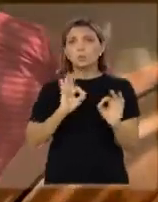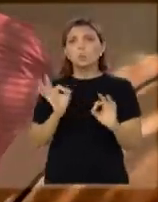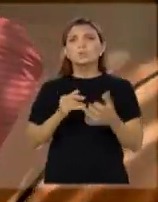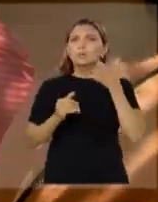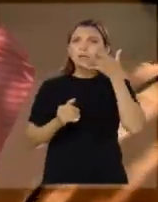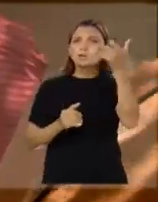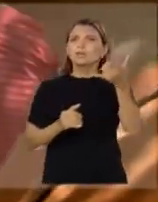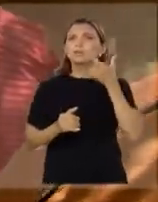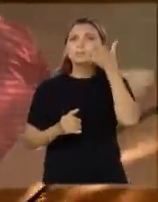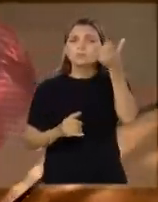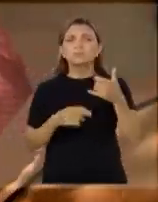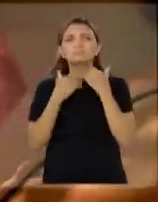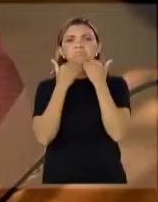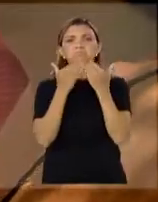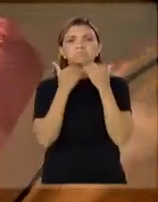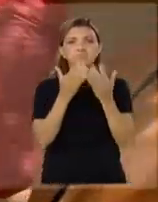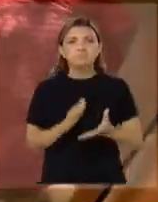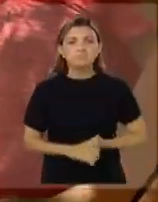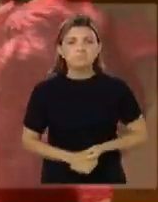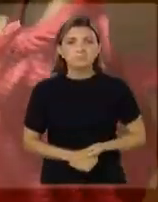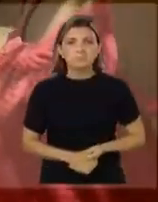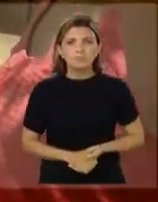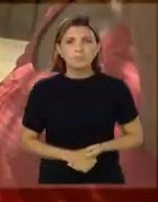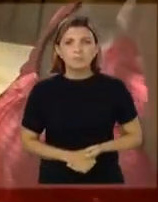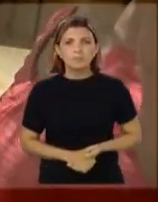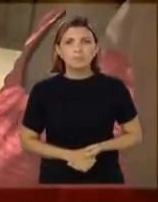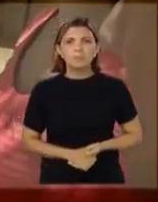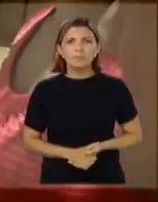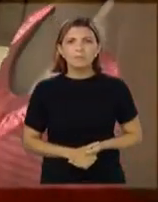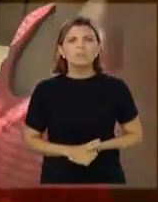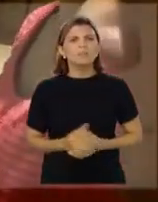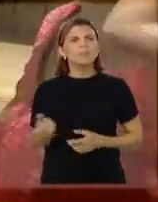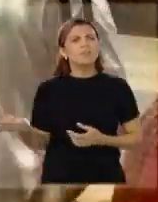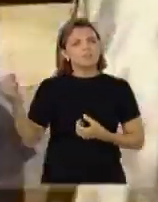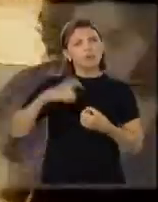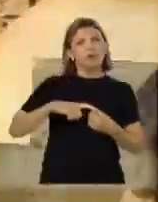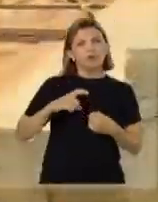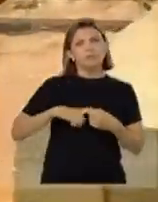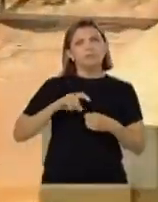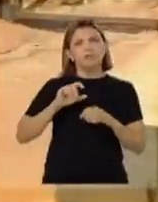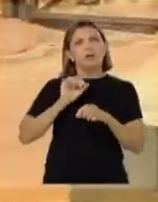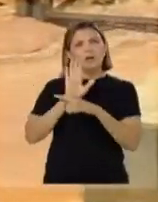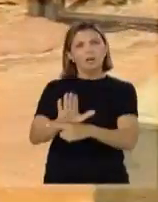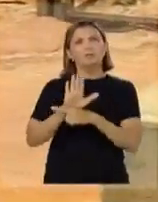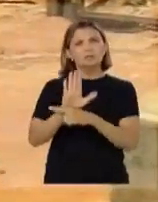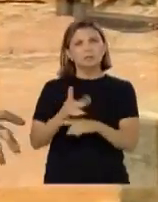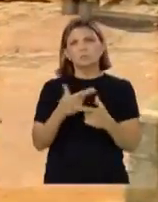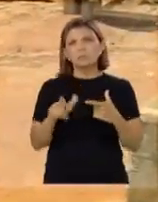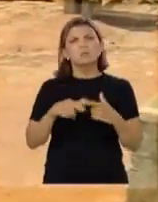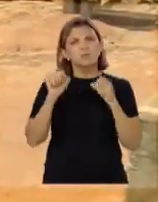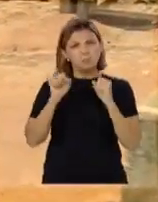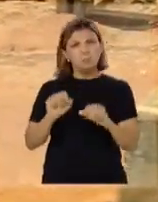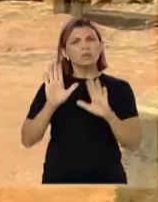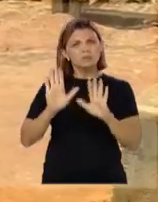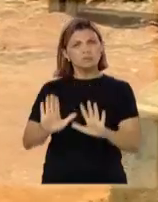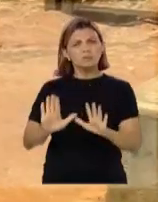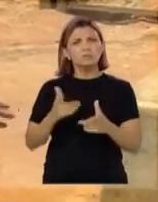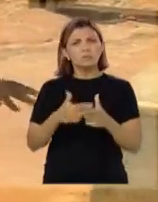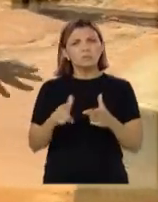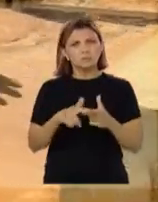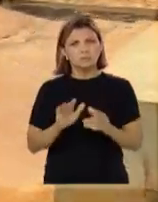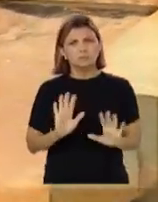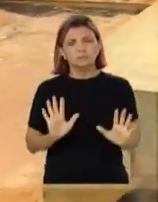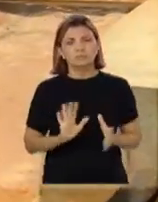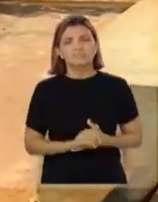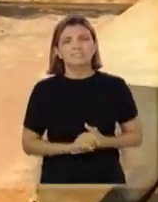saiu rapidinho e ninguém lembrou. É, e estamos tentando falar no celular e nada. Não se preocupe, eles vão voltar pra buscar vocês. Mas por enquanto